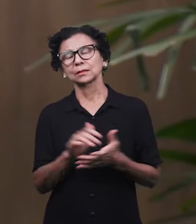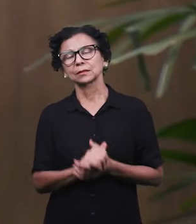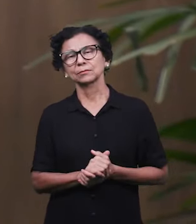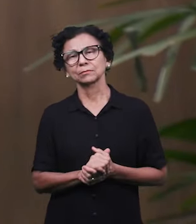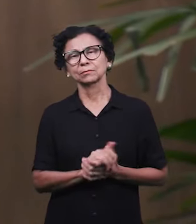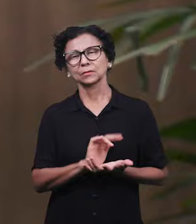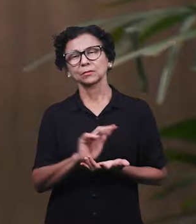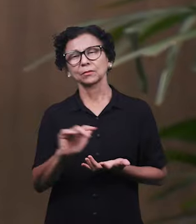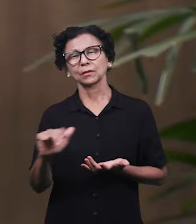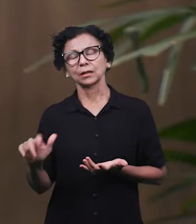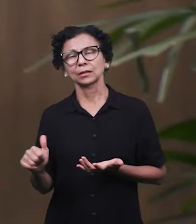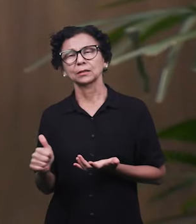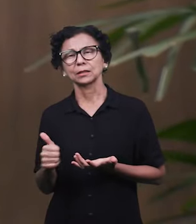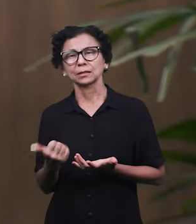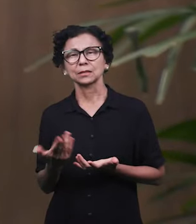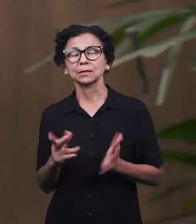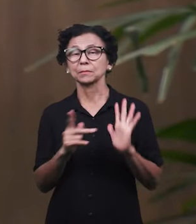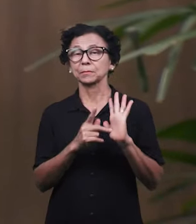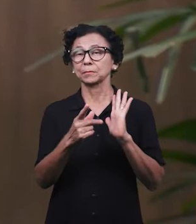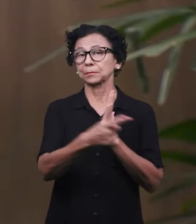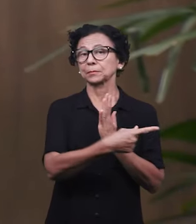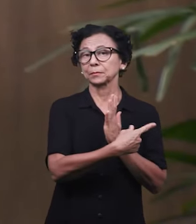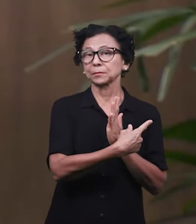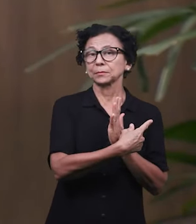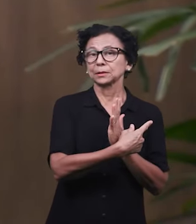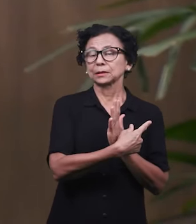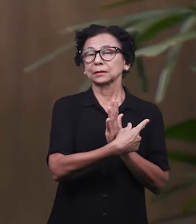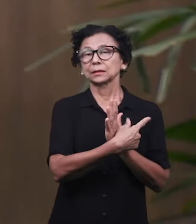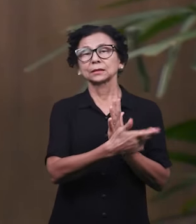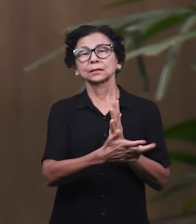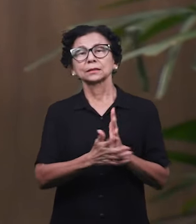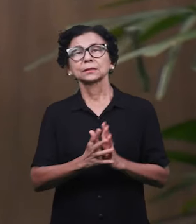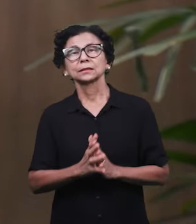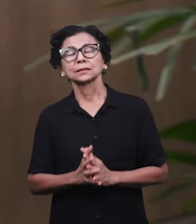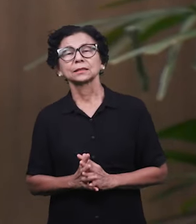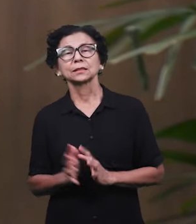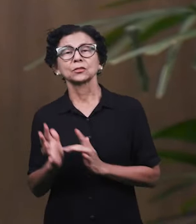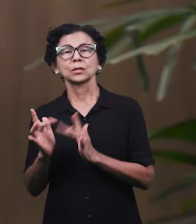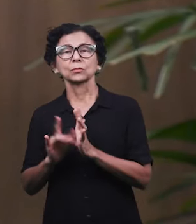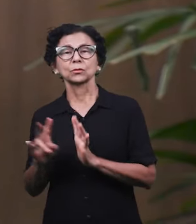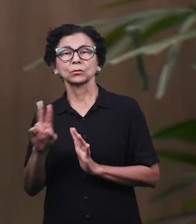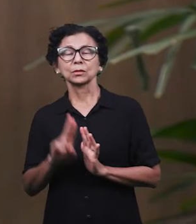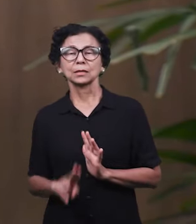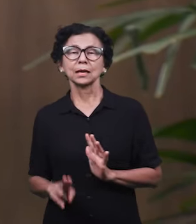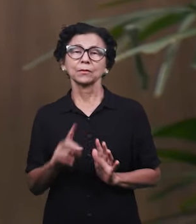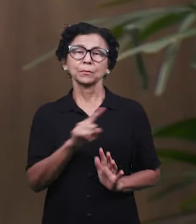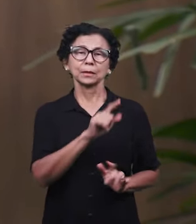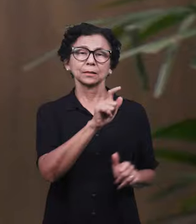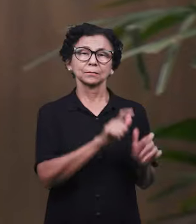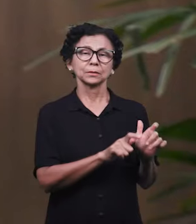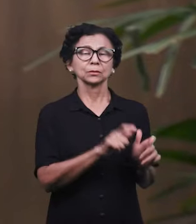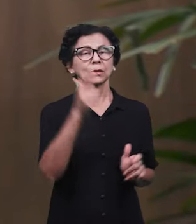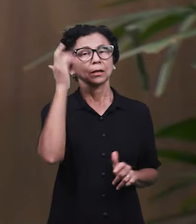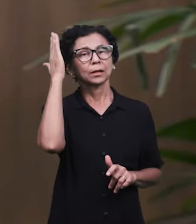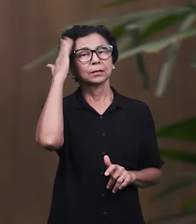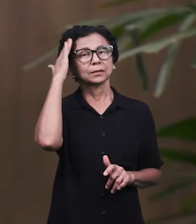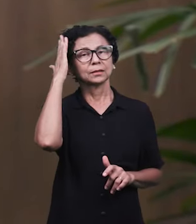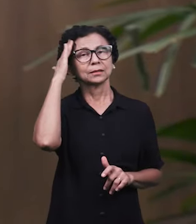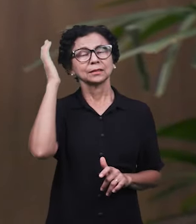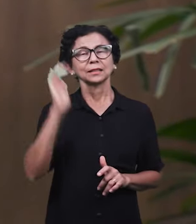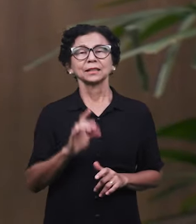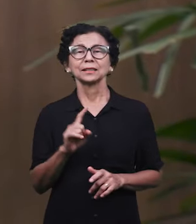várias situações, né, várias parábolas, para que as pessoas elas pudessem entender. Então,